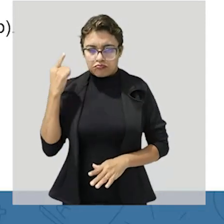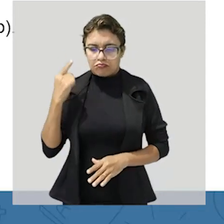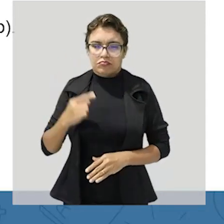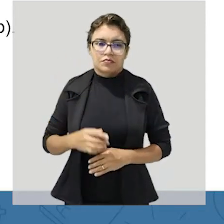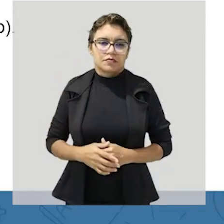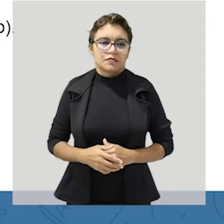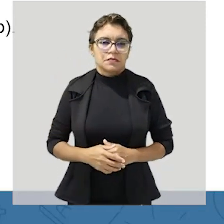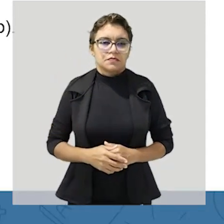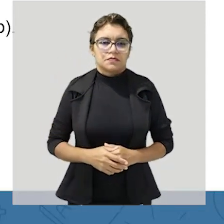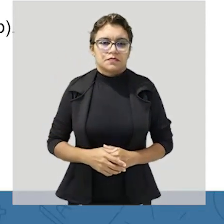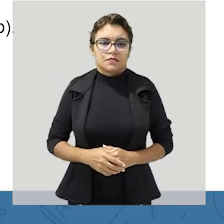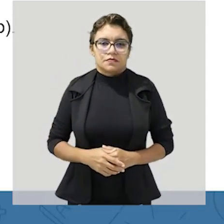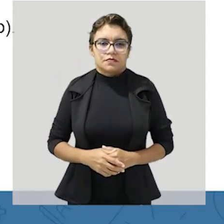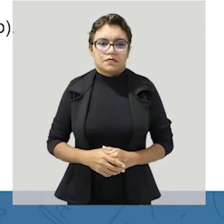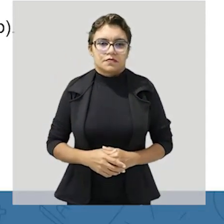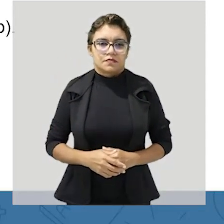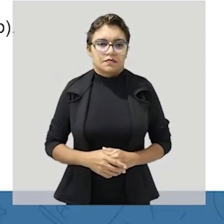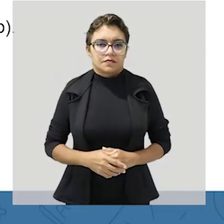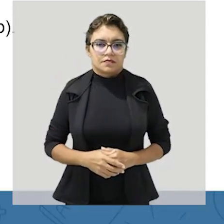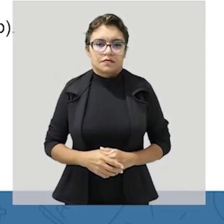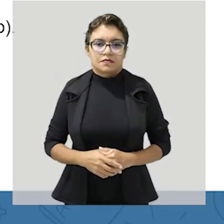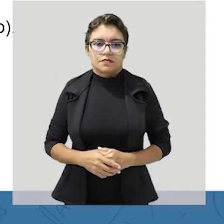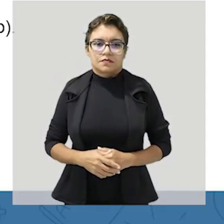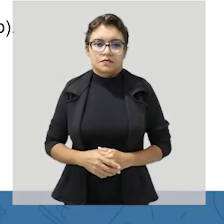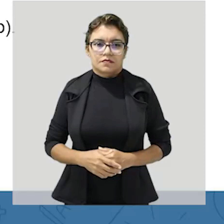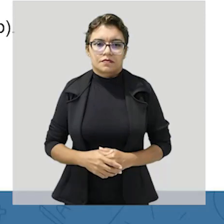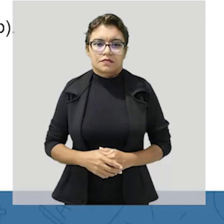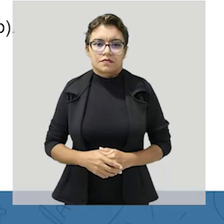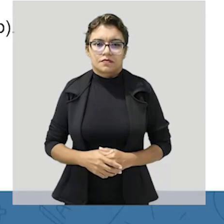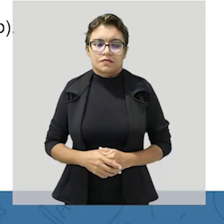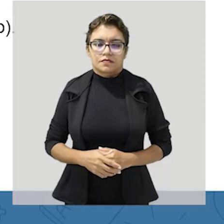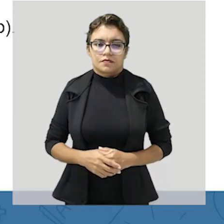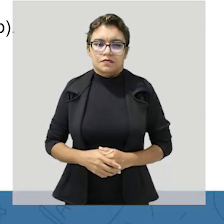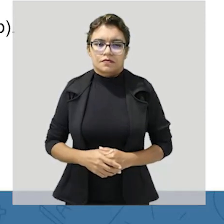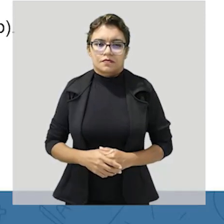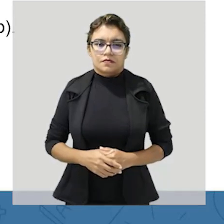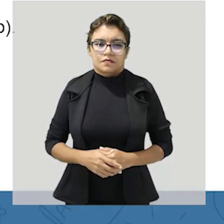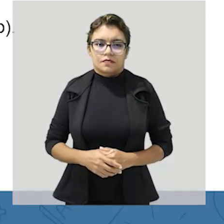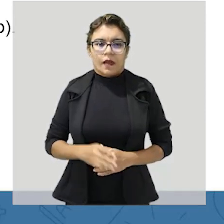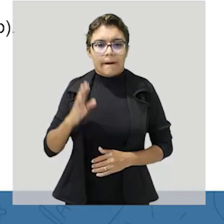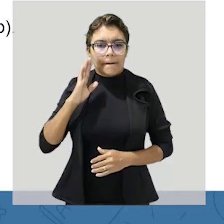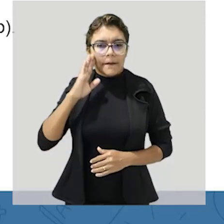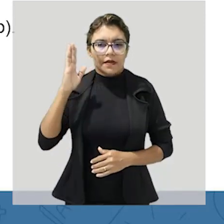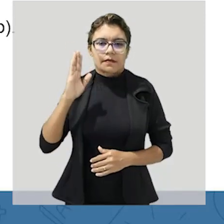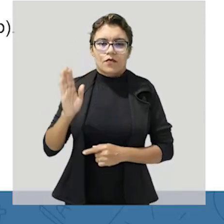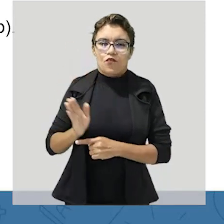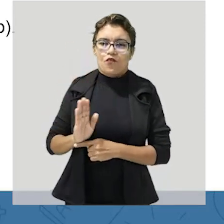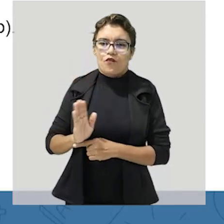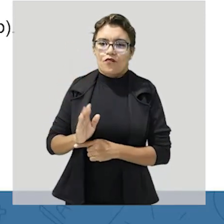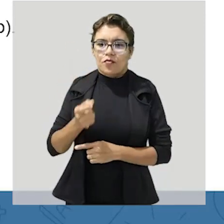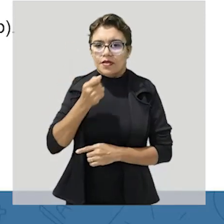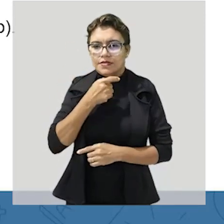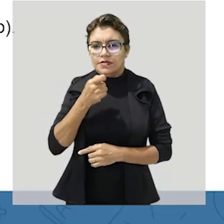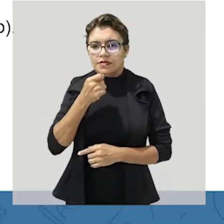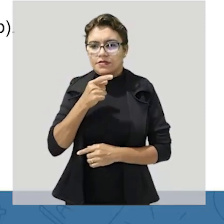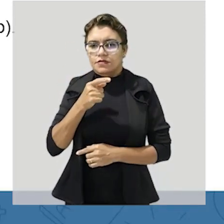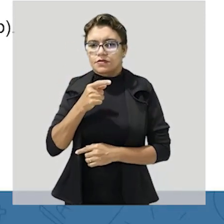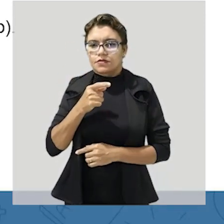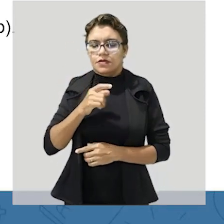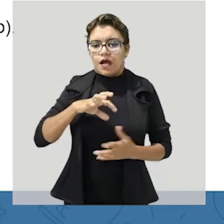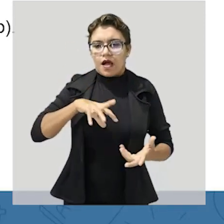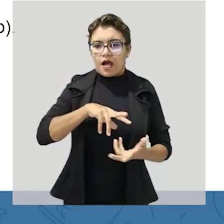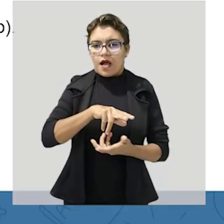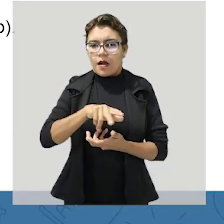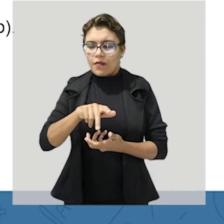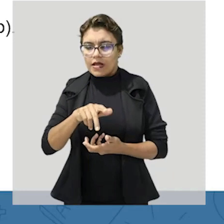Vivier, que vencedores em Cannes, no auge das suas carreiras, decidem assinar um contrato vitalício em que